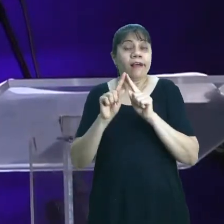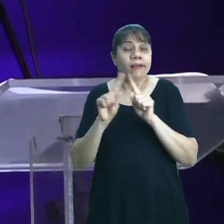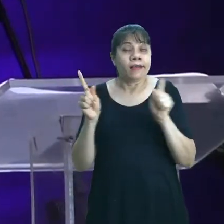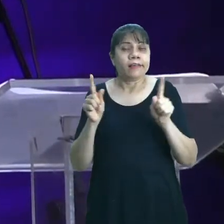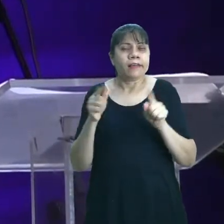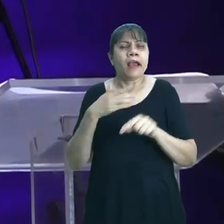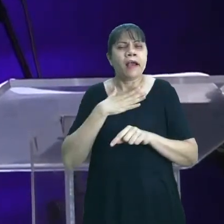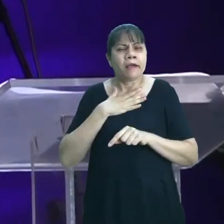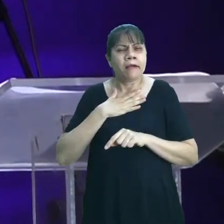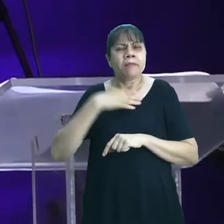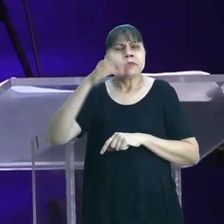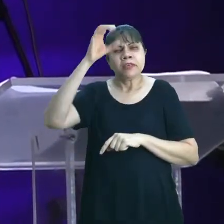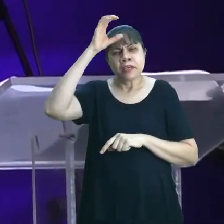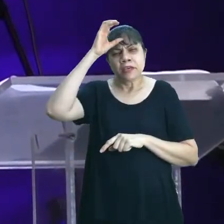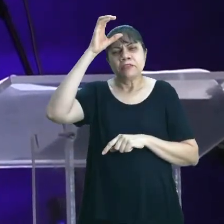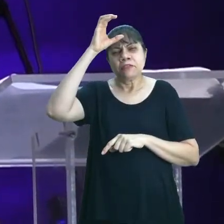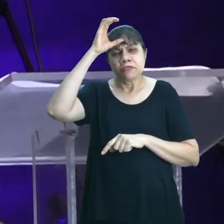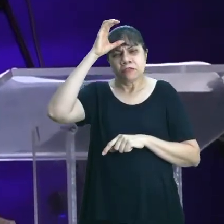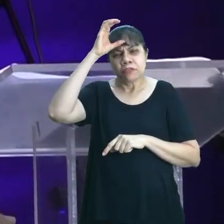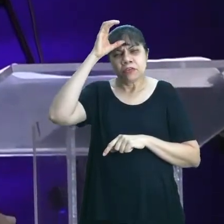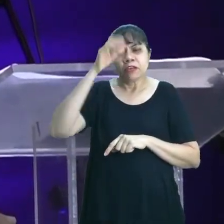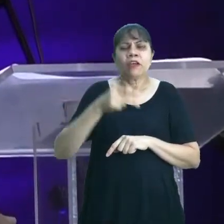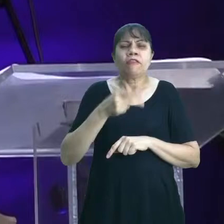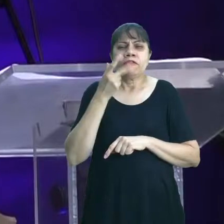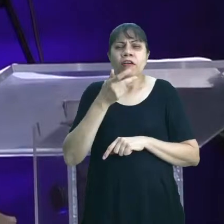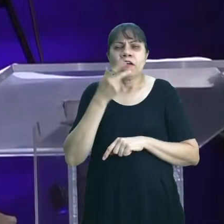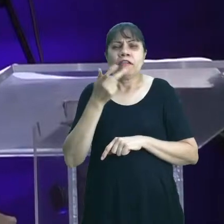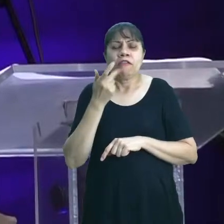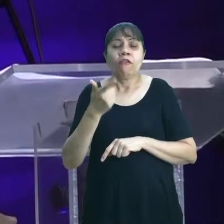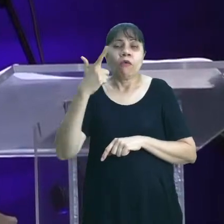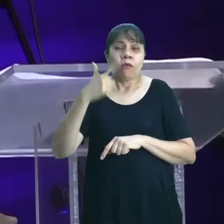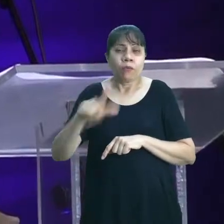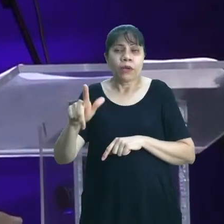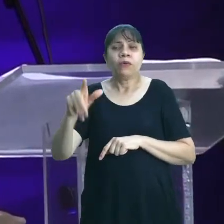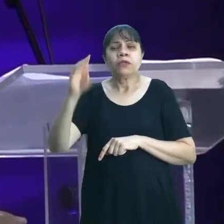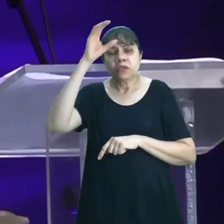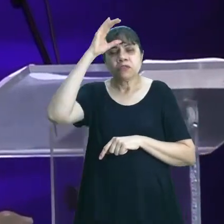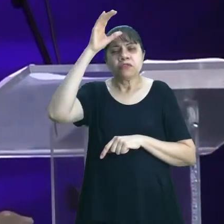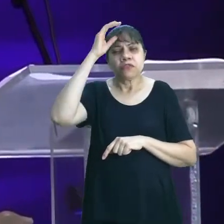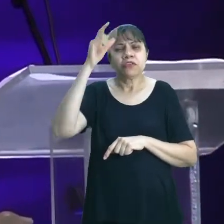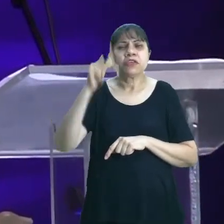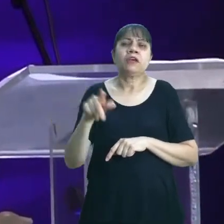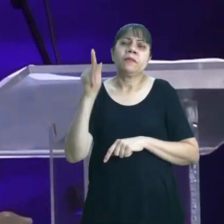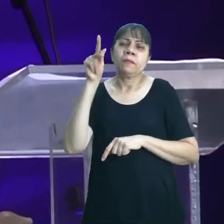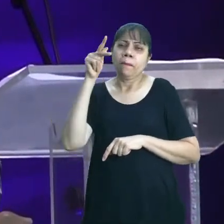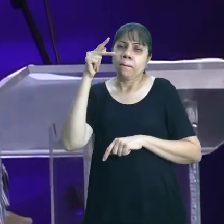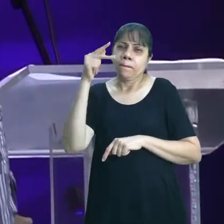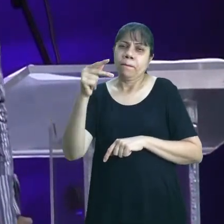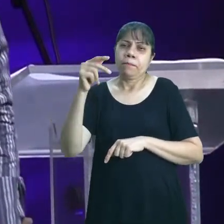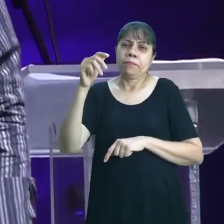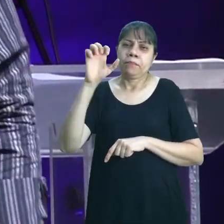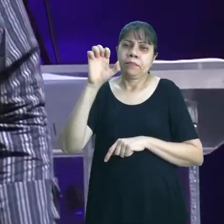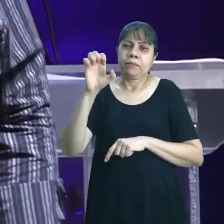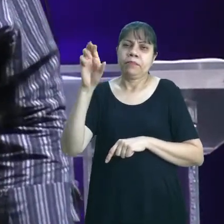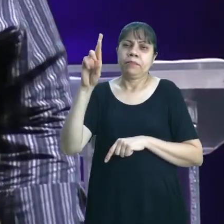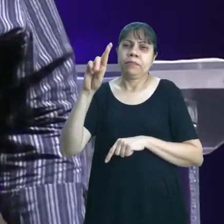Não é que eu achei aquilo engraçado? Eu resolvi fazer o mesmo. Eu, perua!